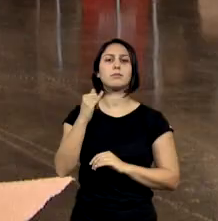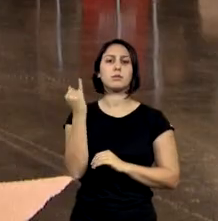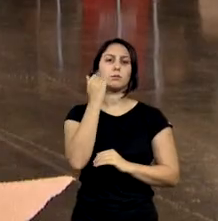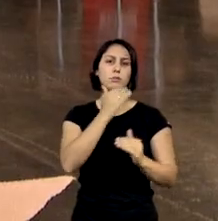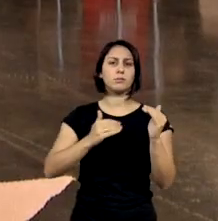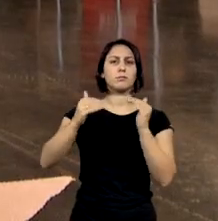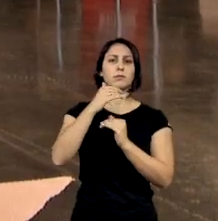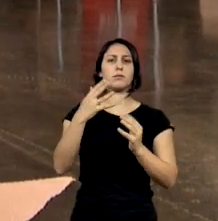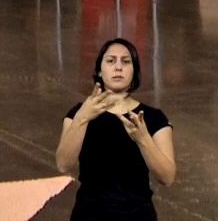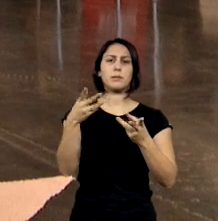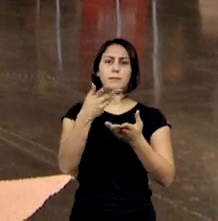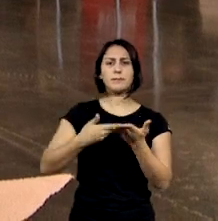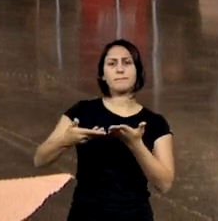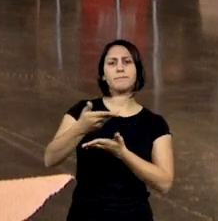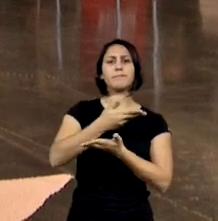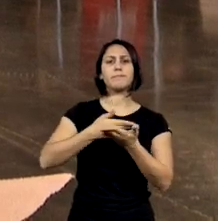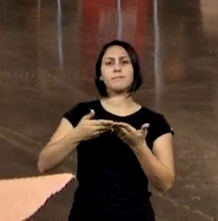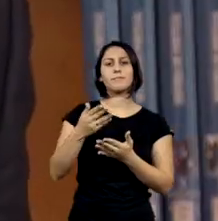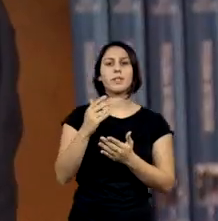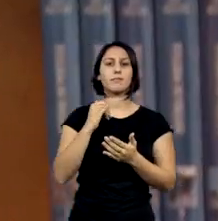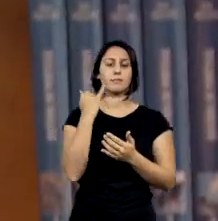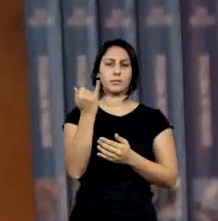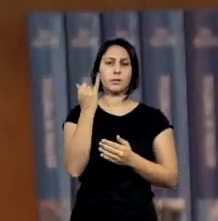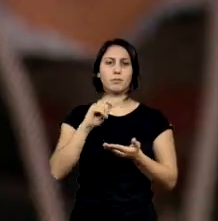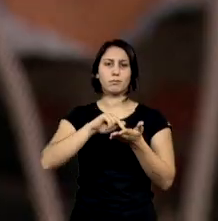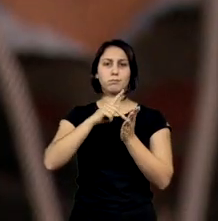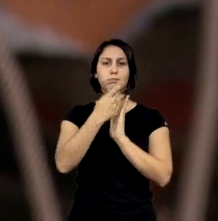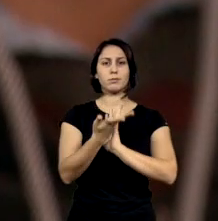de contabilidade e administração do ipc